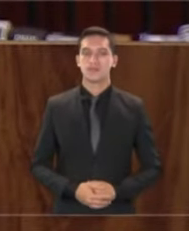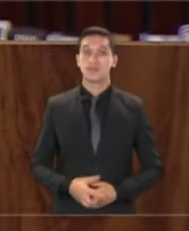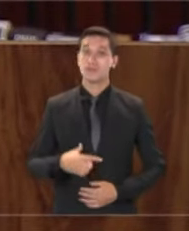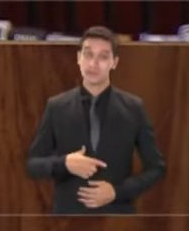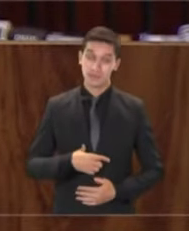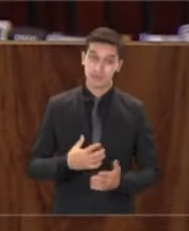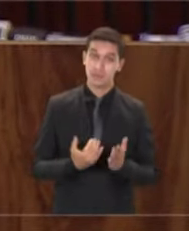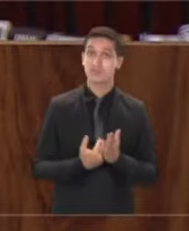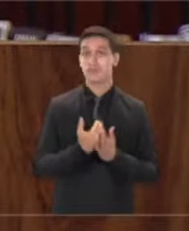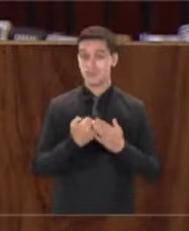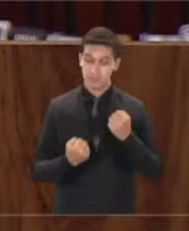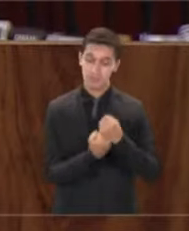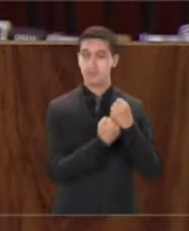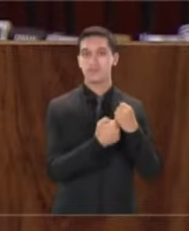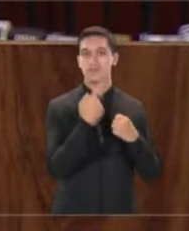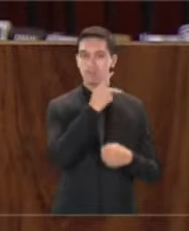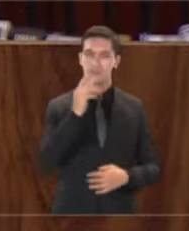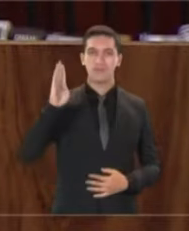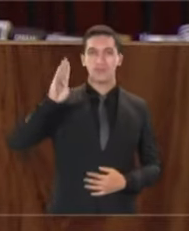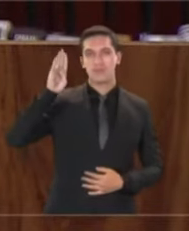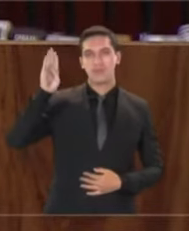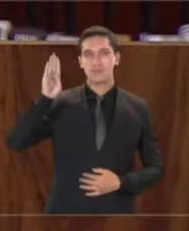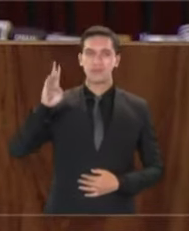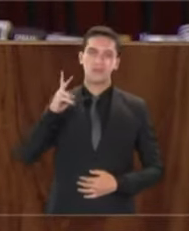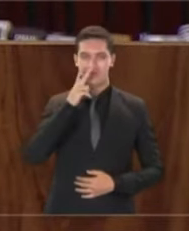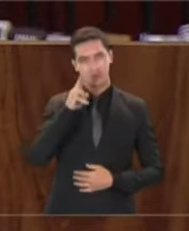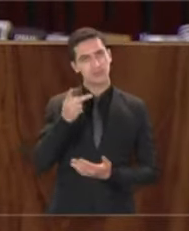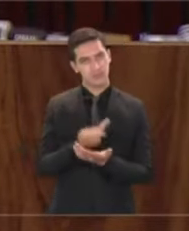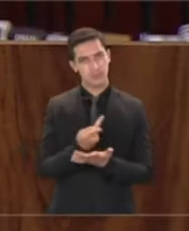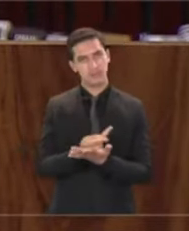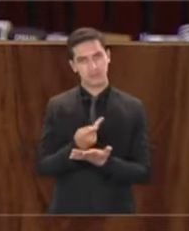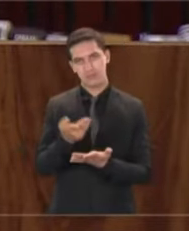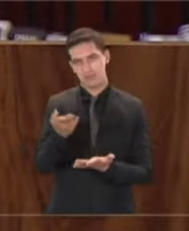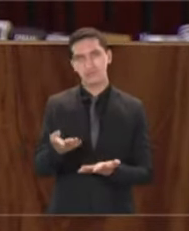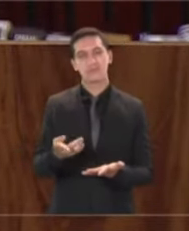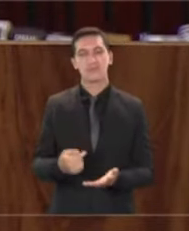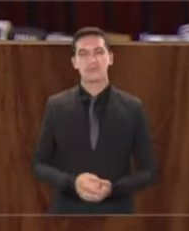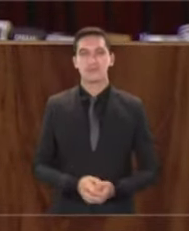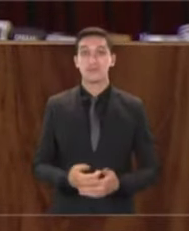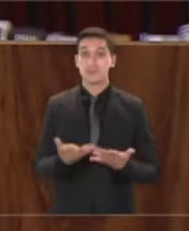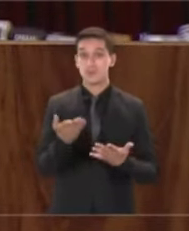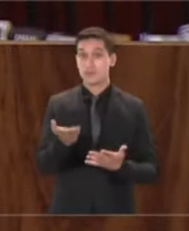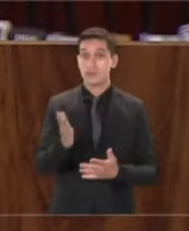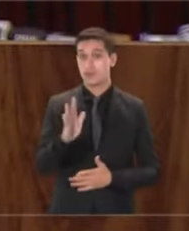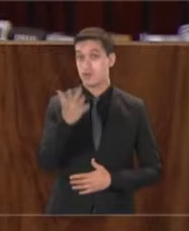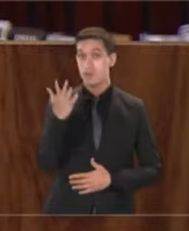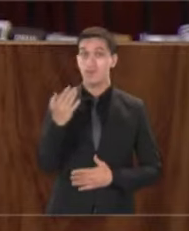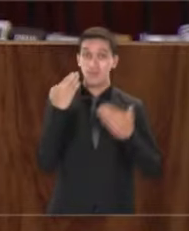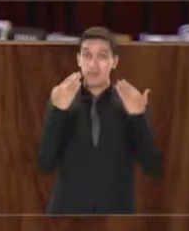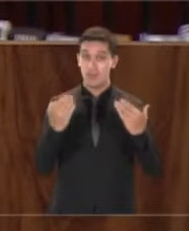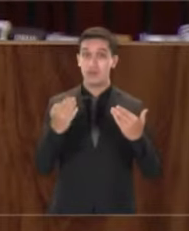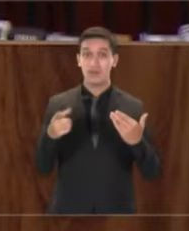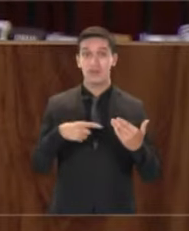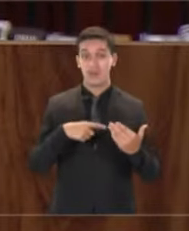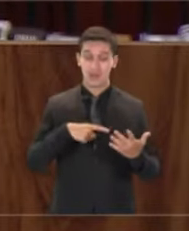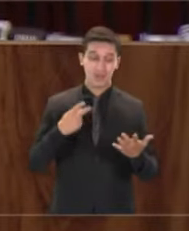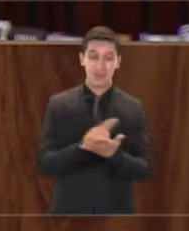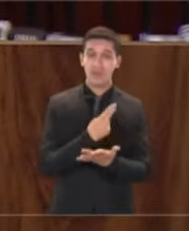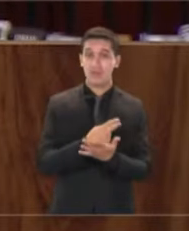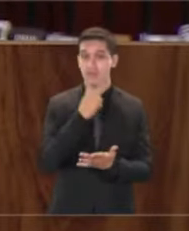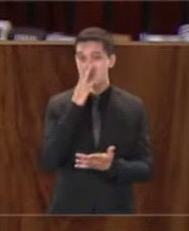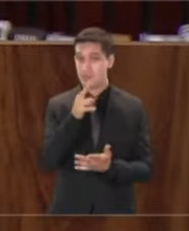impulsionar a própria candidatura não me parece correto. Esta prática fomenta a reprovável